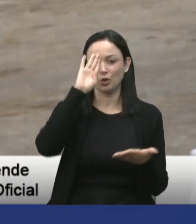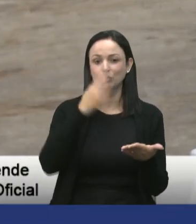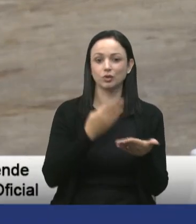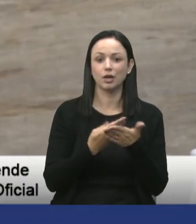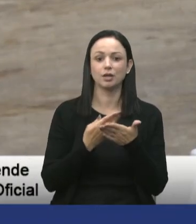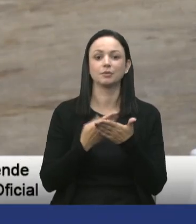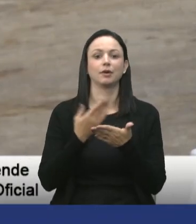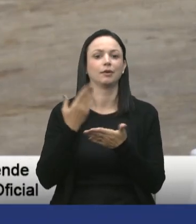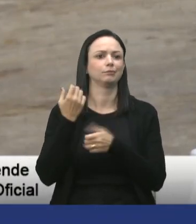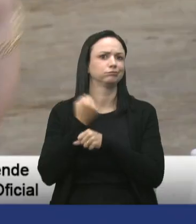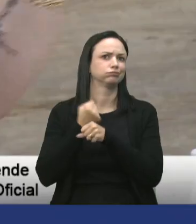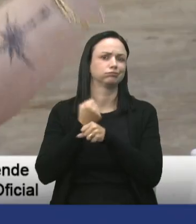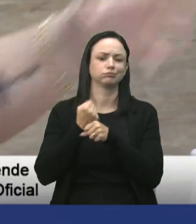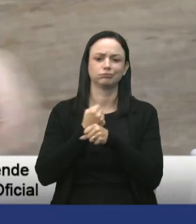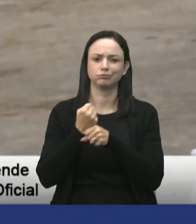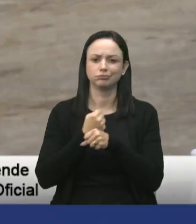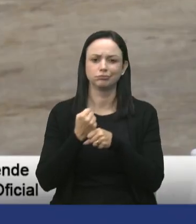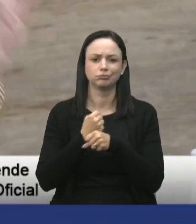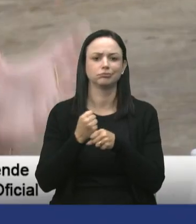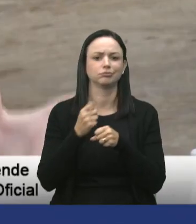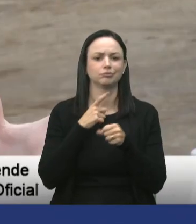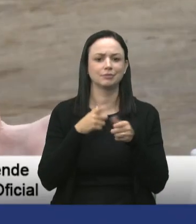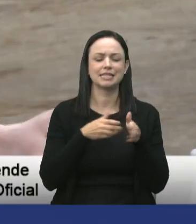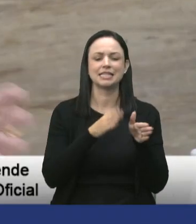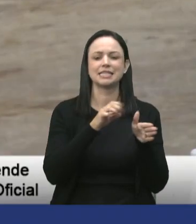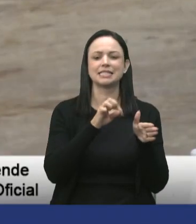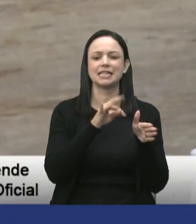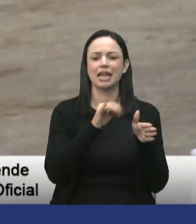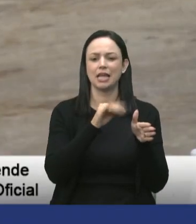tanto tempo, né, pelo Estreito de Bering, não é